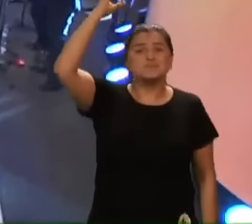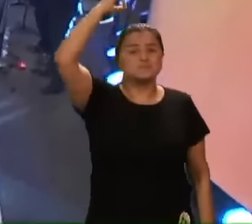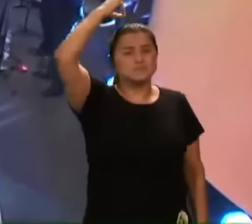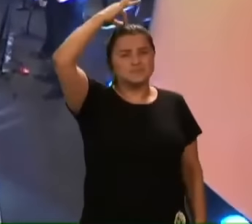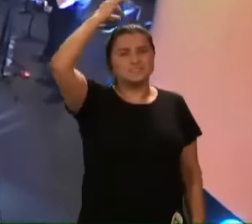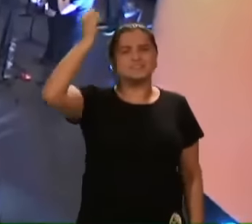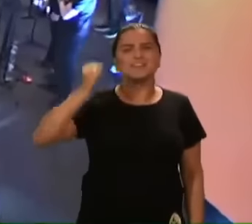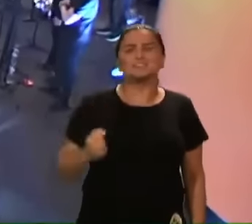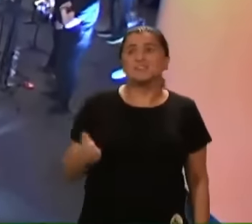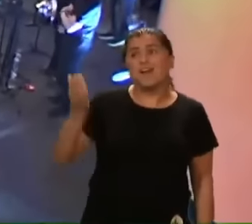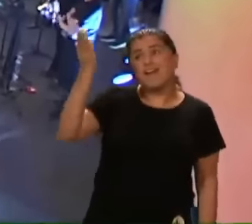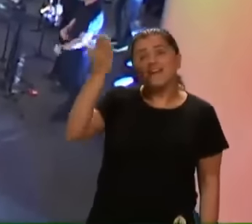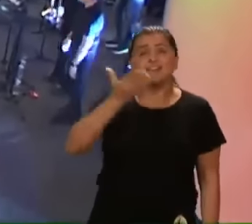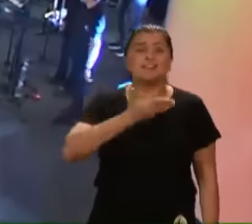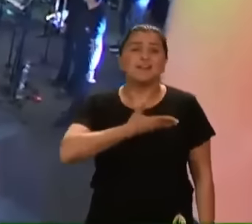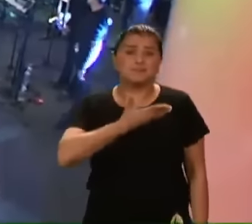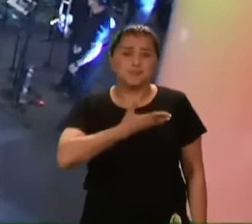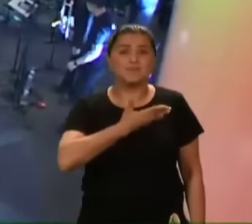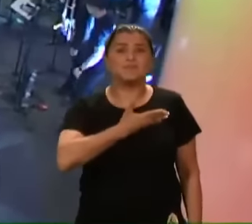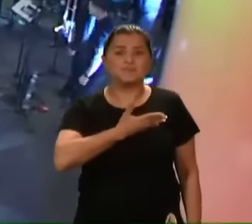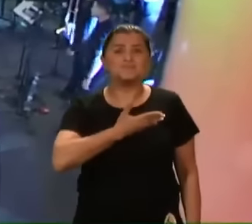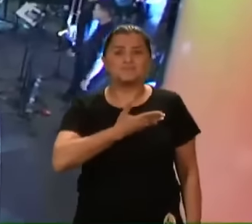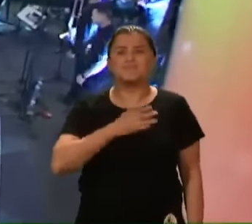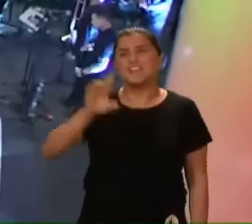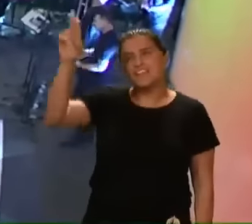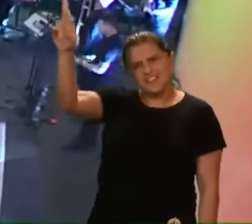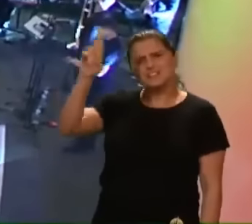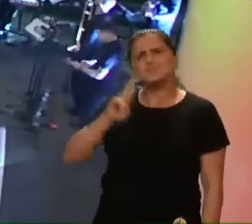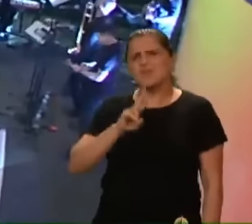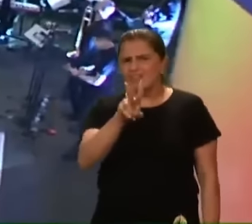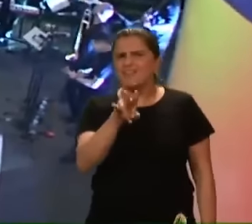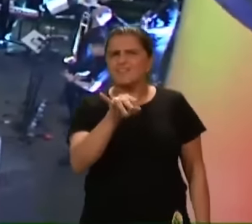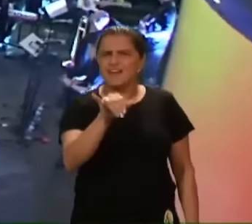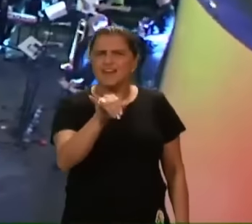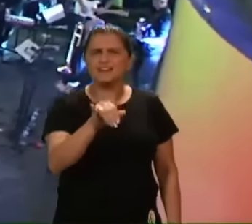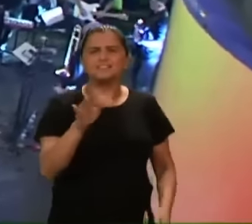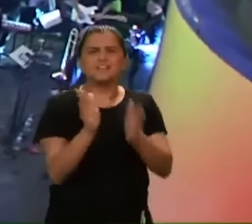Santo. Ele é teu amigo, Ele vai te ouvir. Aleluia.